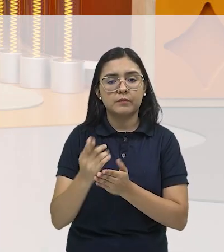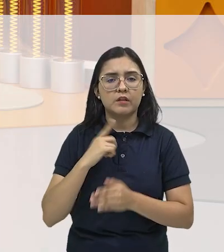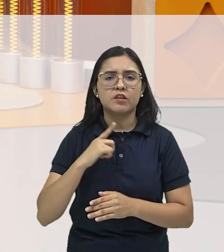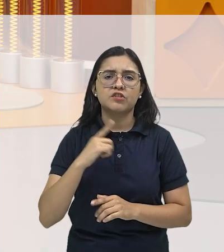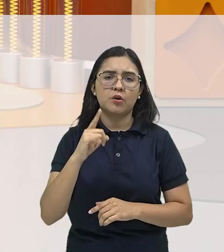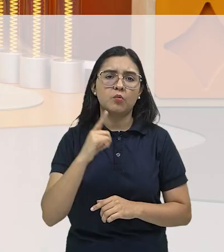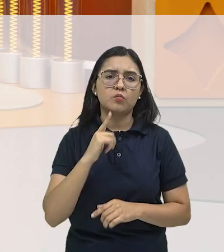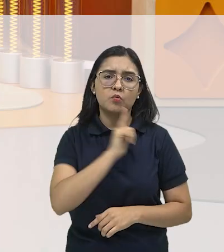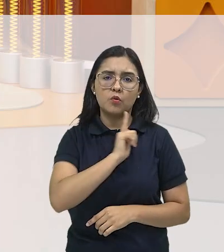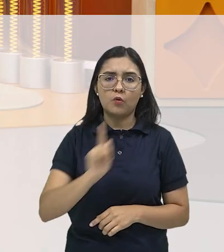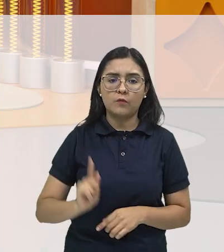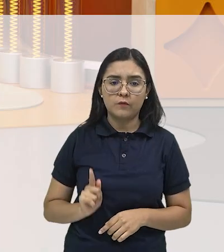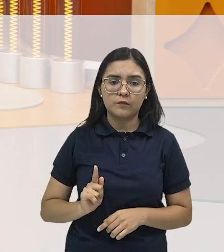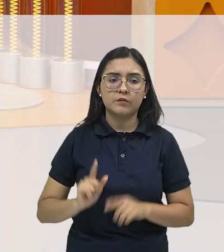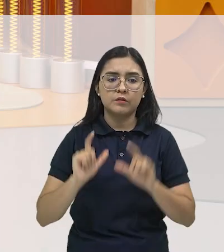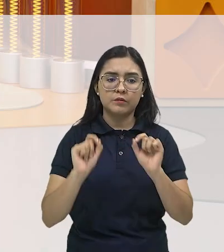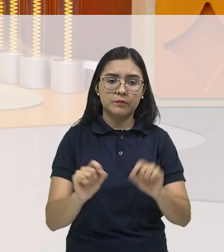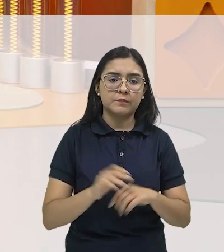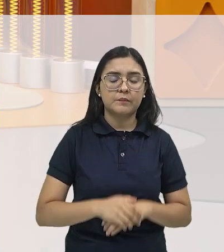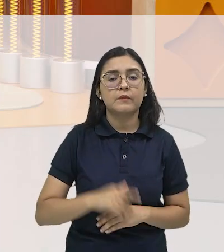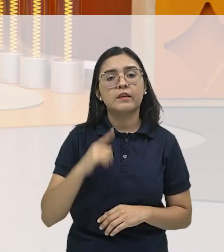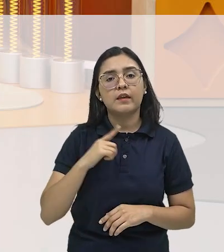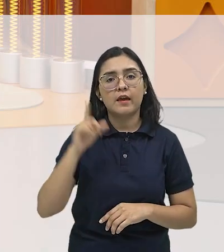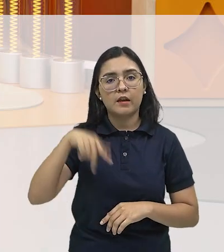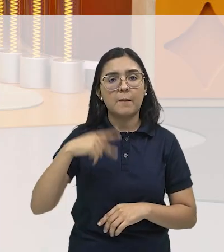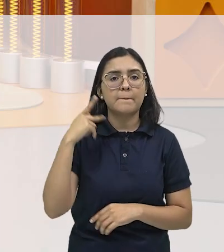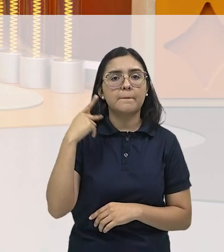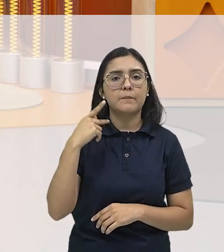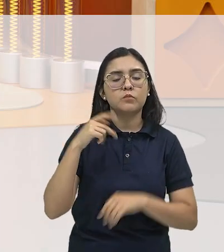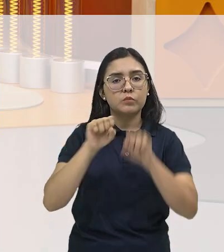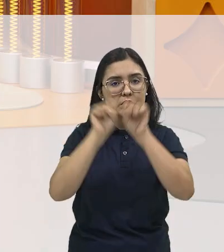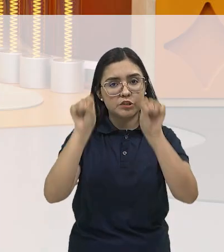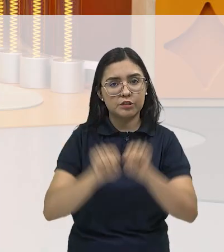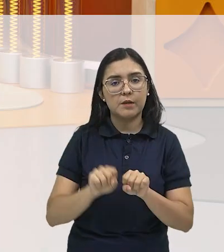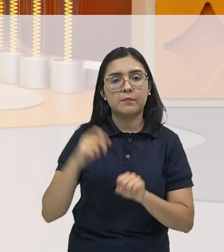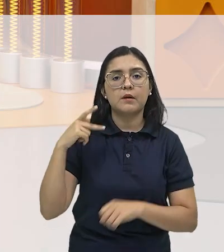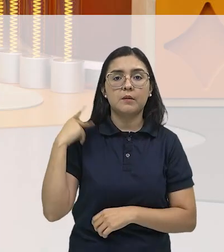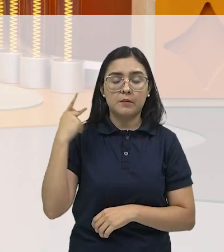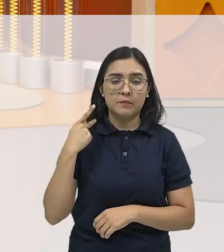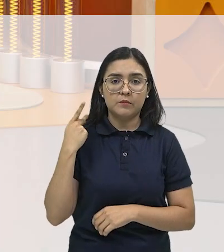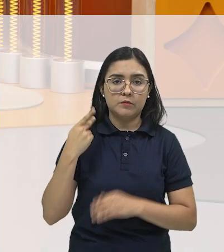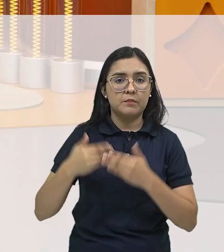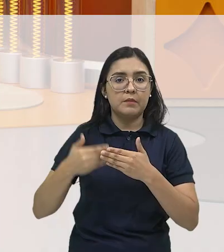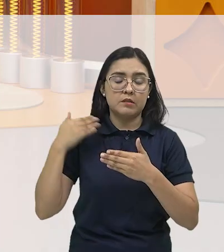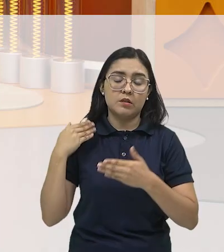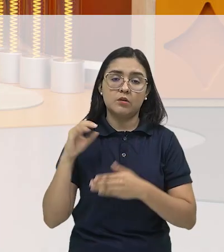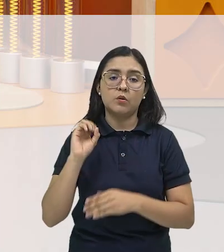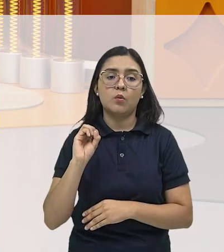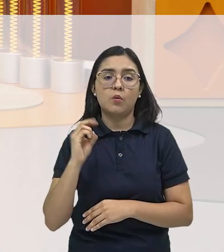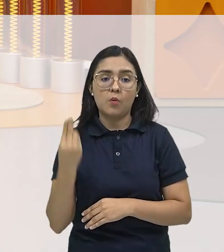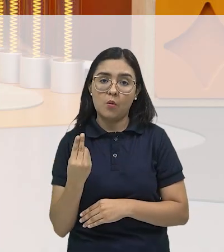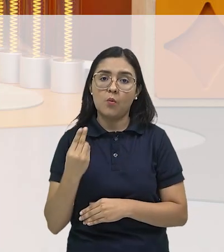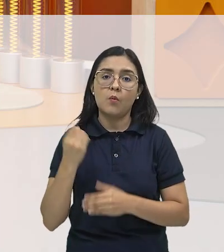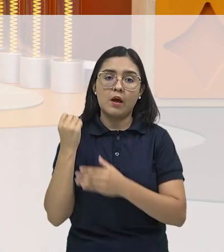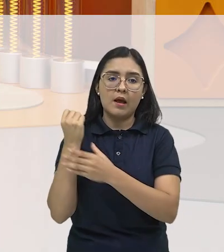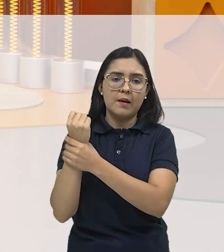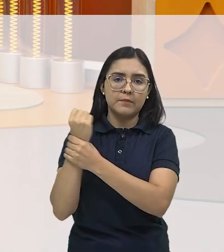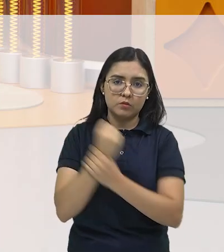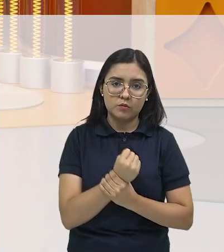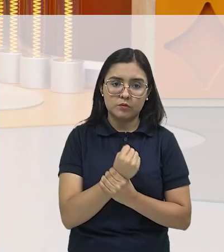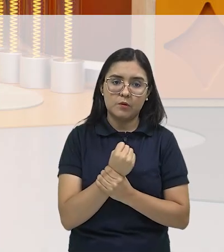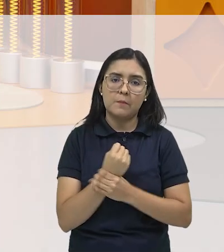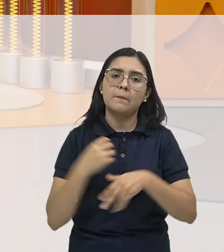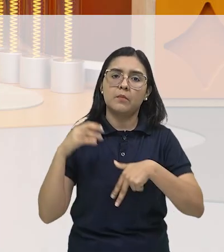de governo que é chamada de antigo regime, ou absolutismo monárquico, tá?